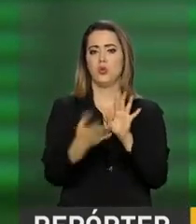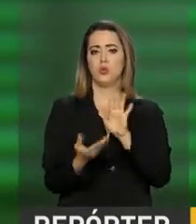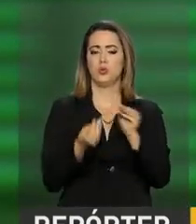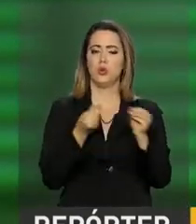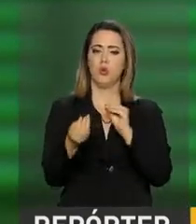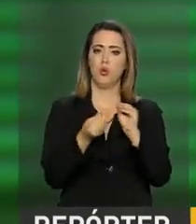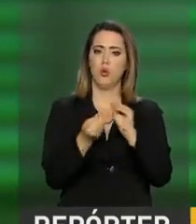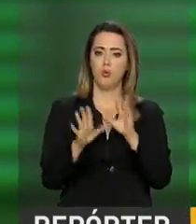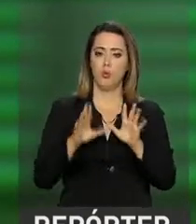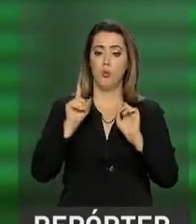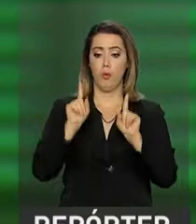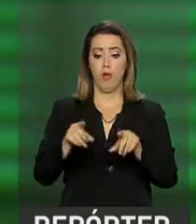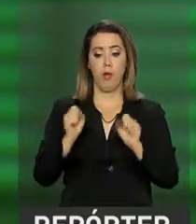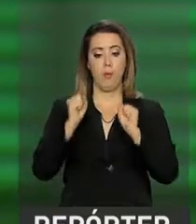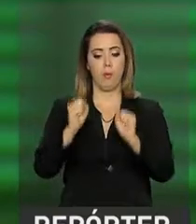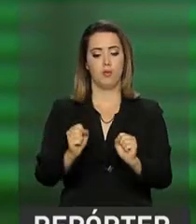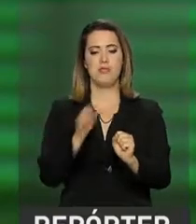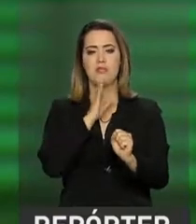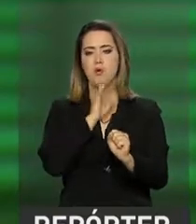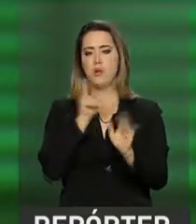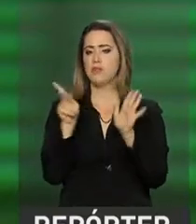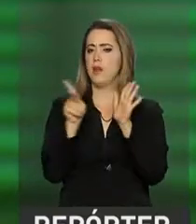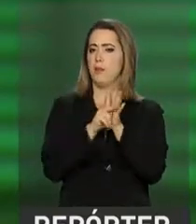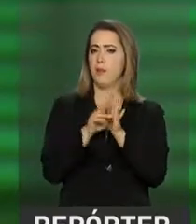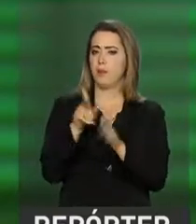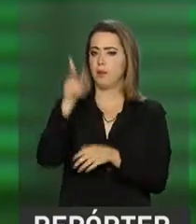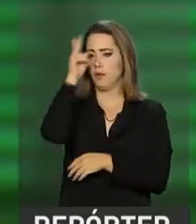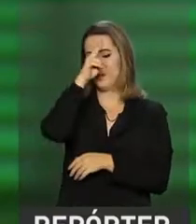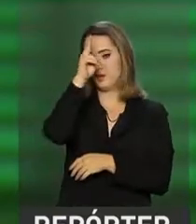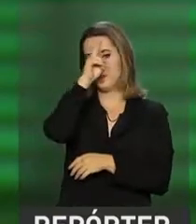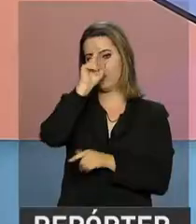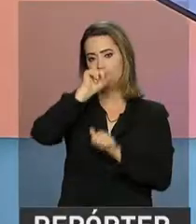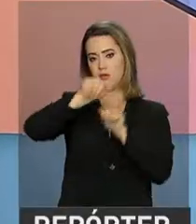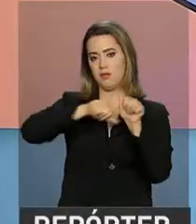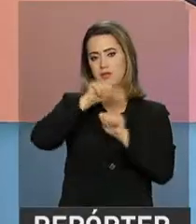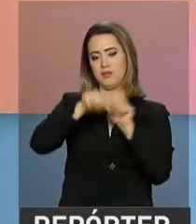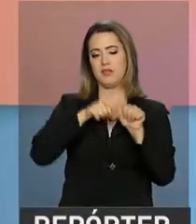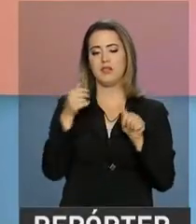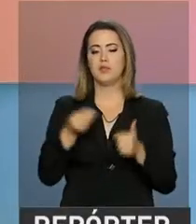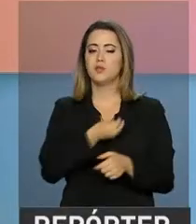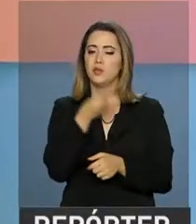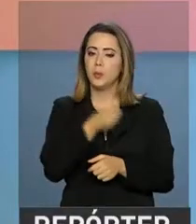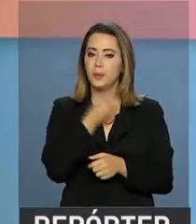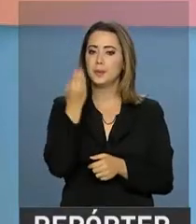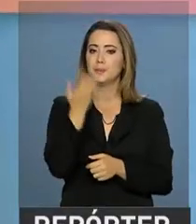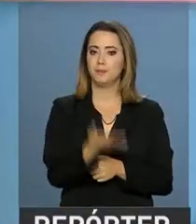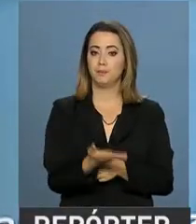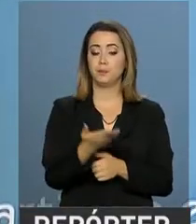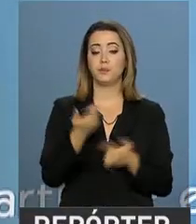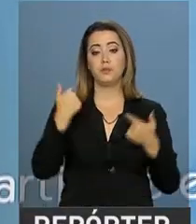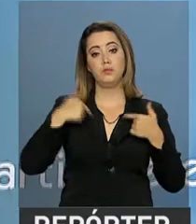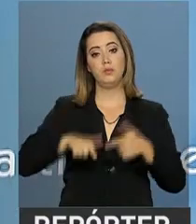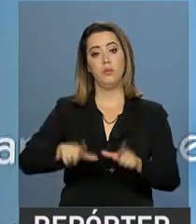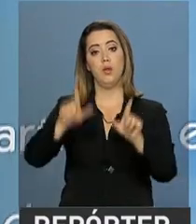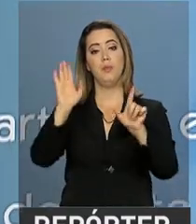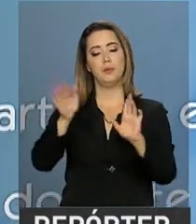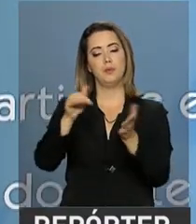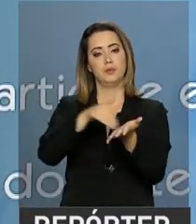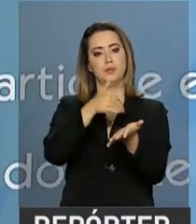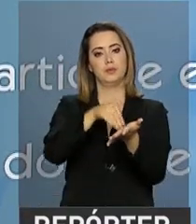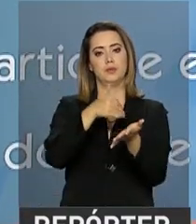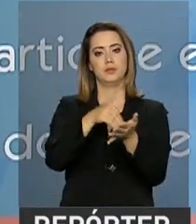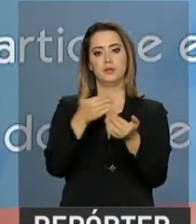de conhecer a sua história à parte dela você construir uma nova história e o prêmio professores do brasil está com as inscrições